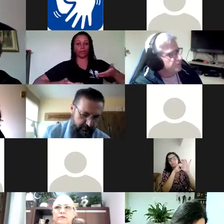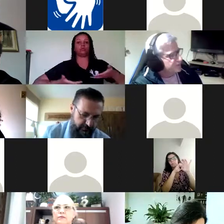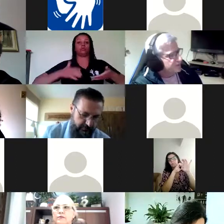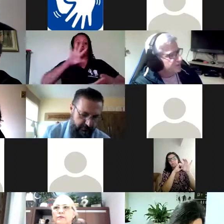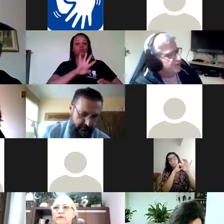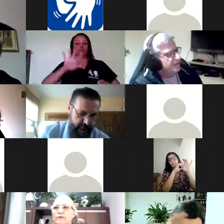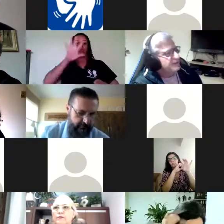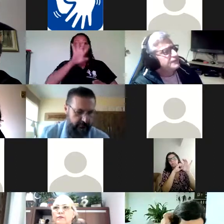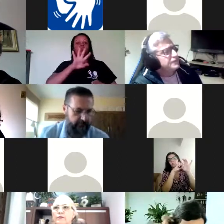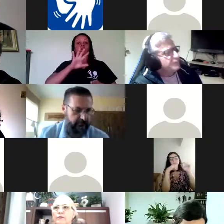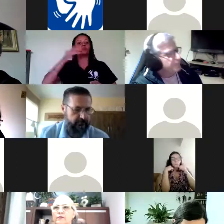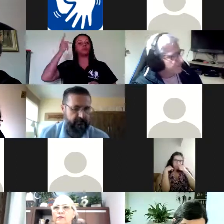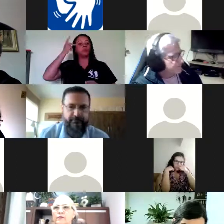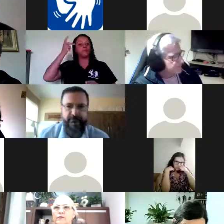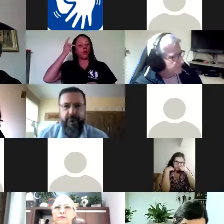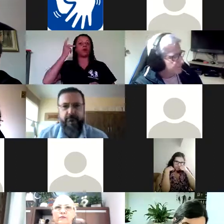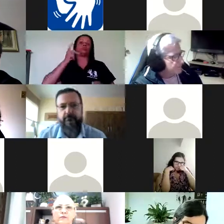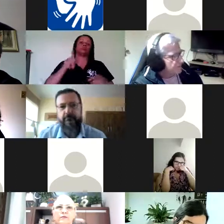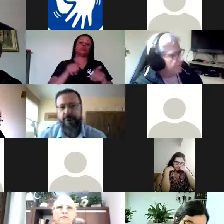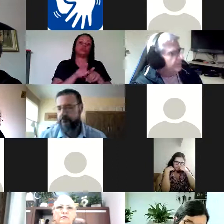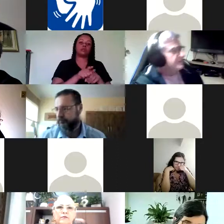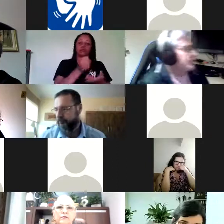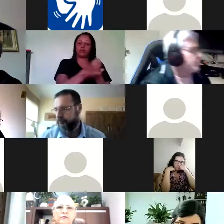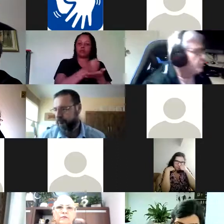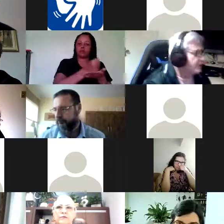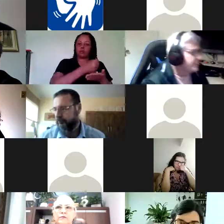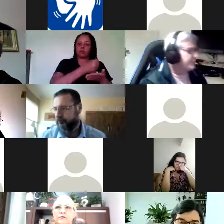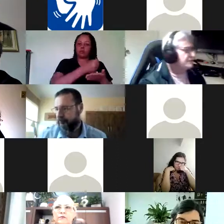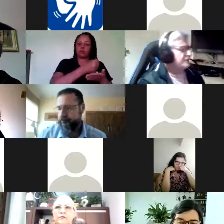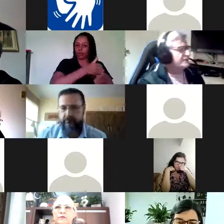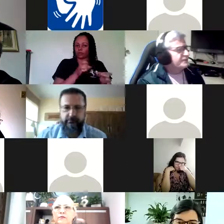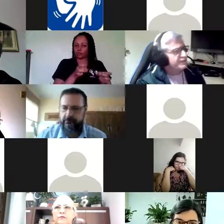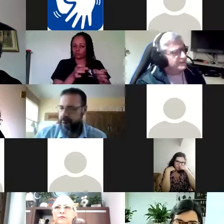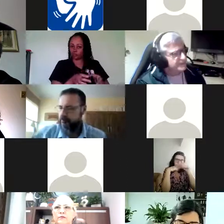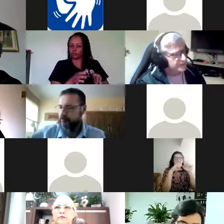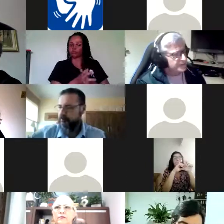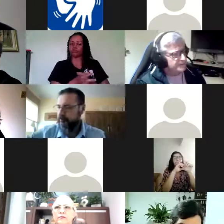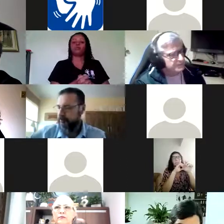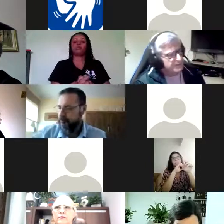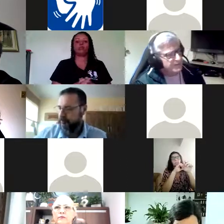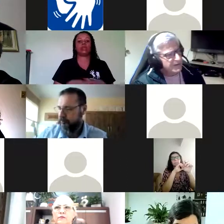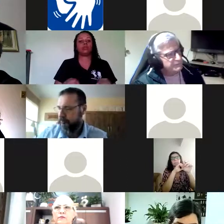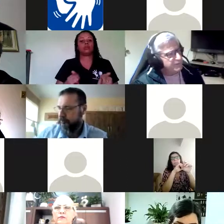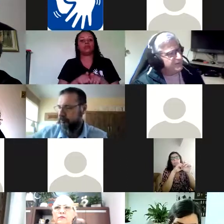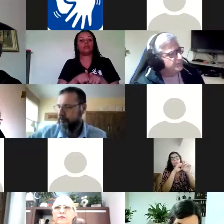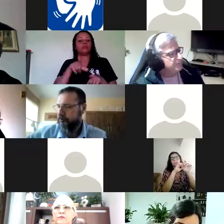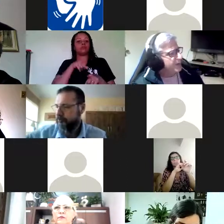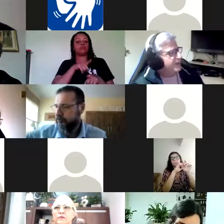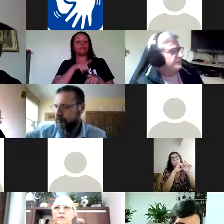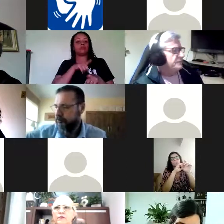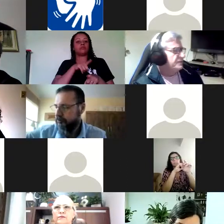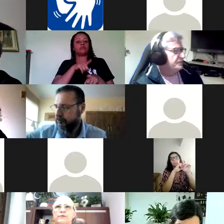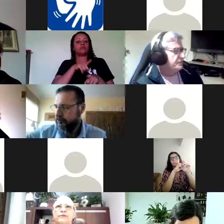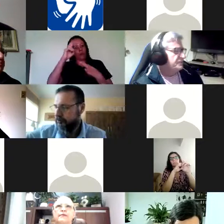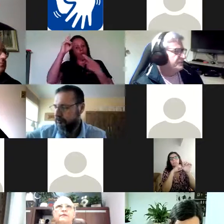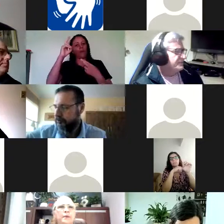de usinas e o setor farmacêutico. Eu também tenho a honra, dentro da nossa Federação dos Químicos, em participar,